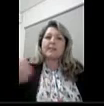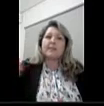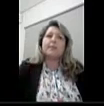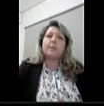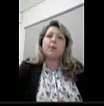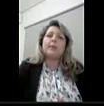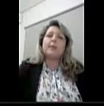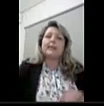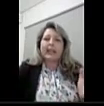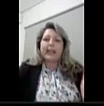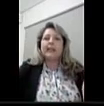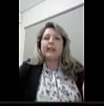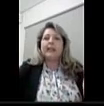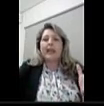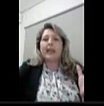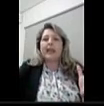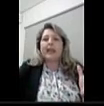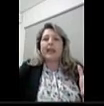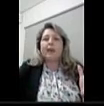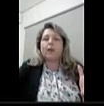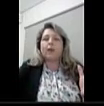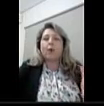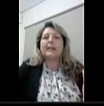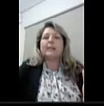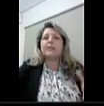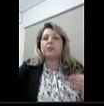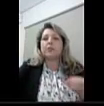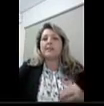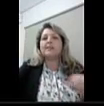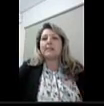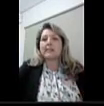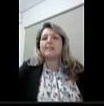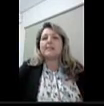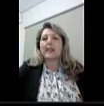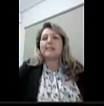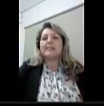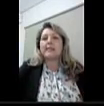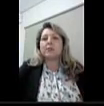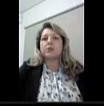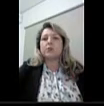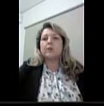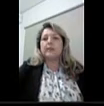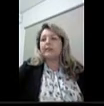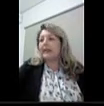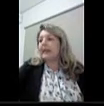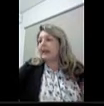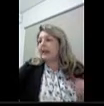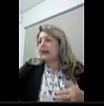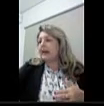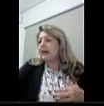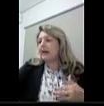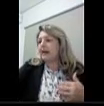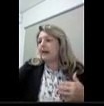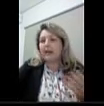inclusive pública, têm computadores, onde essas crianças têm acesso, né,